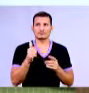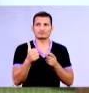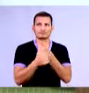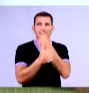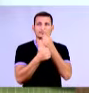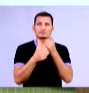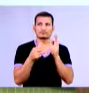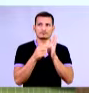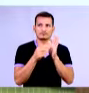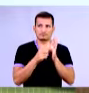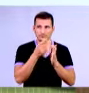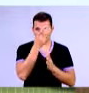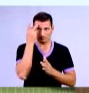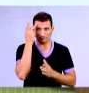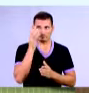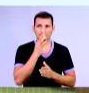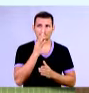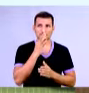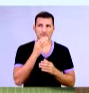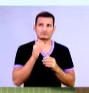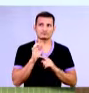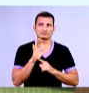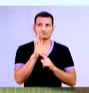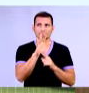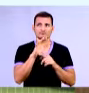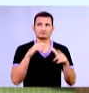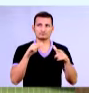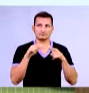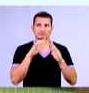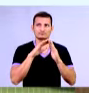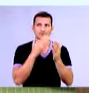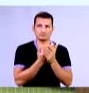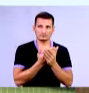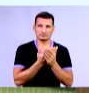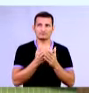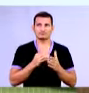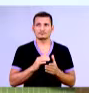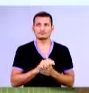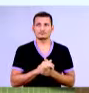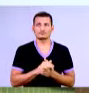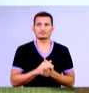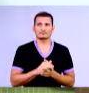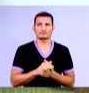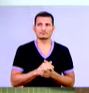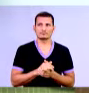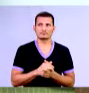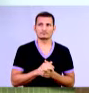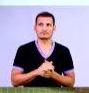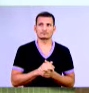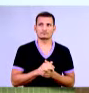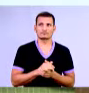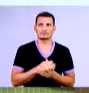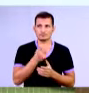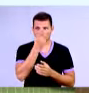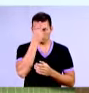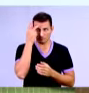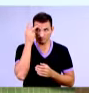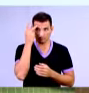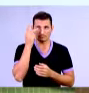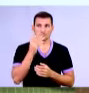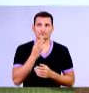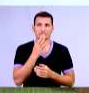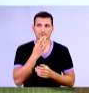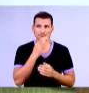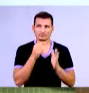as pessoas conheceram para apresentação de trabalhos escolares, né? E realmente para aquelas pessoas que dominam essa ferramenta